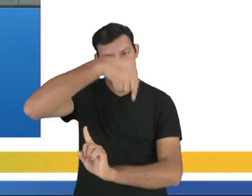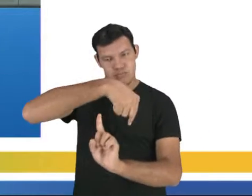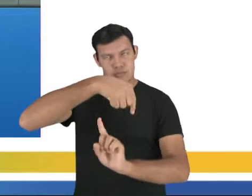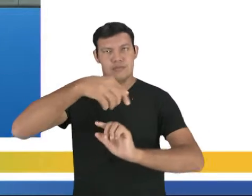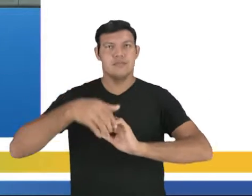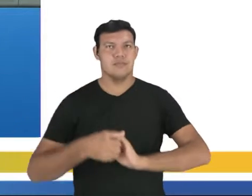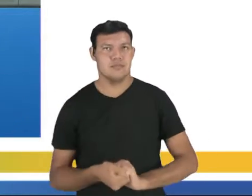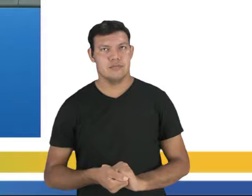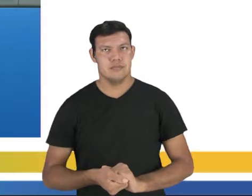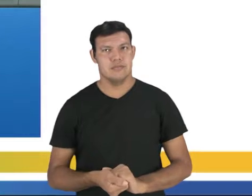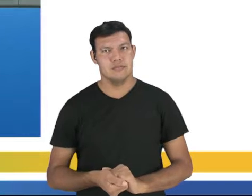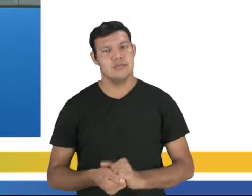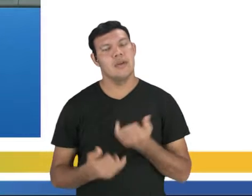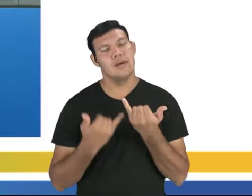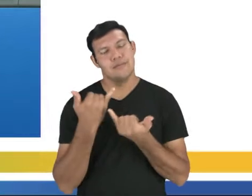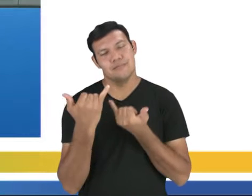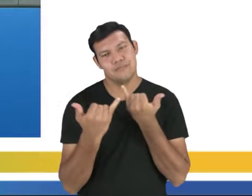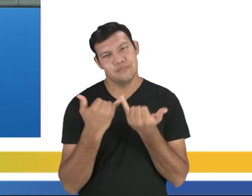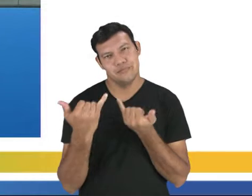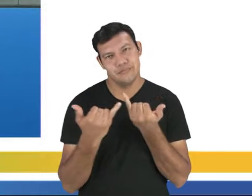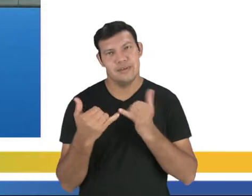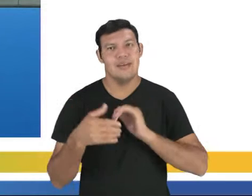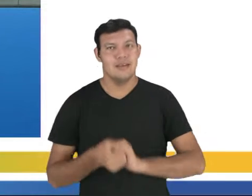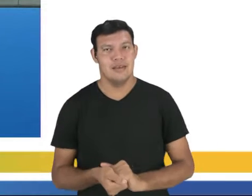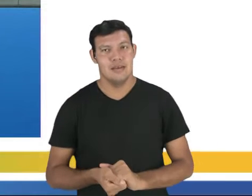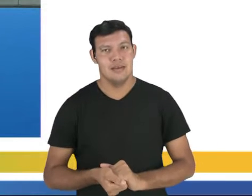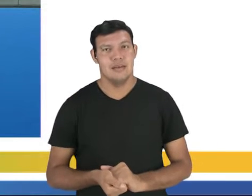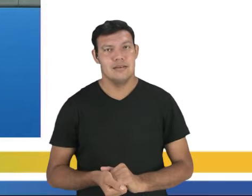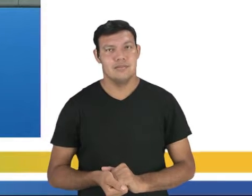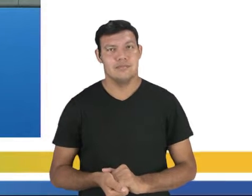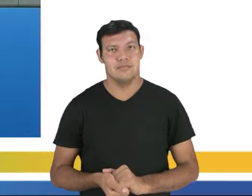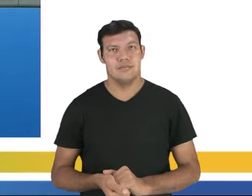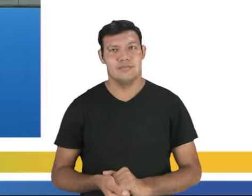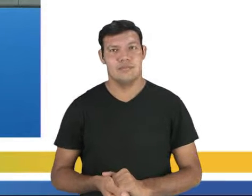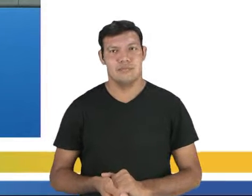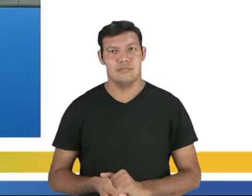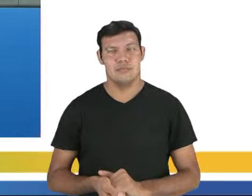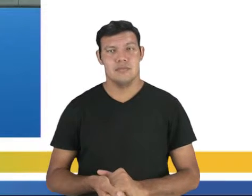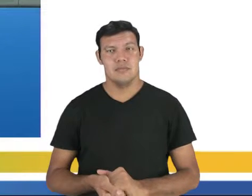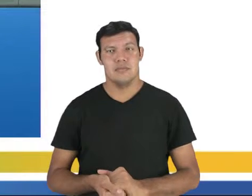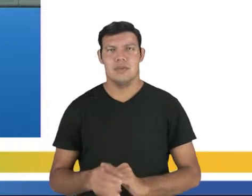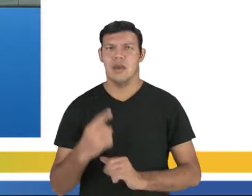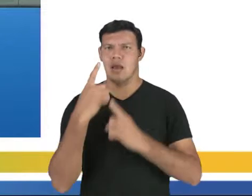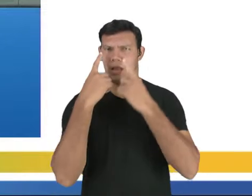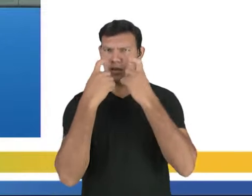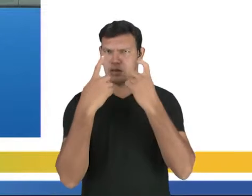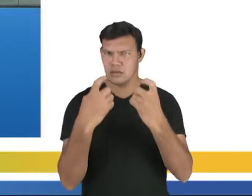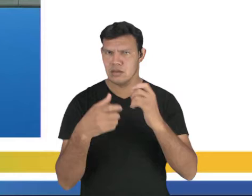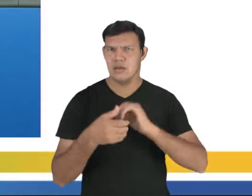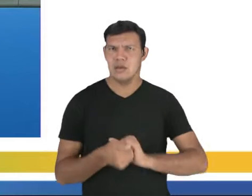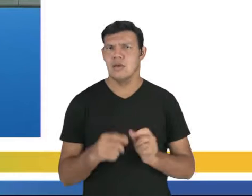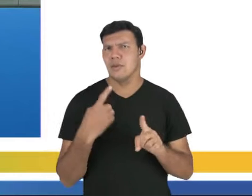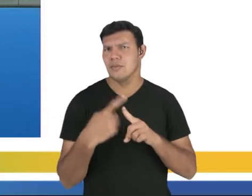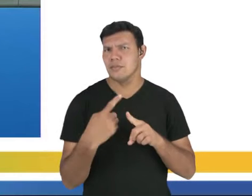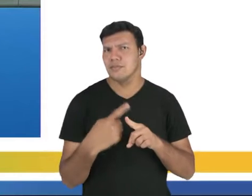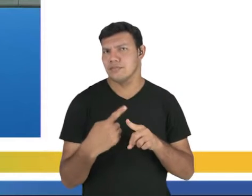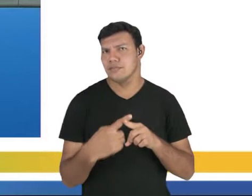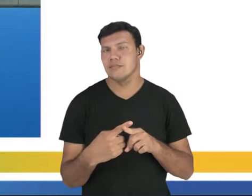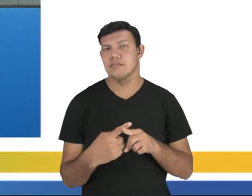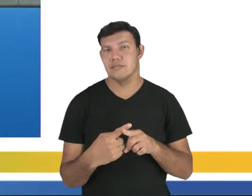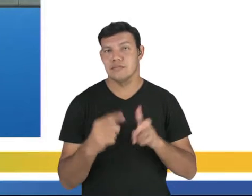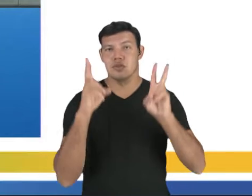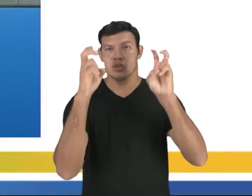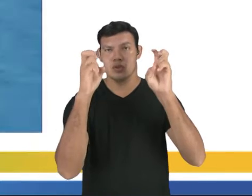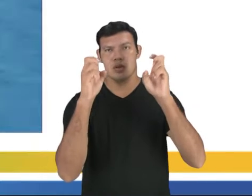né? Brincadeira, tá, pessoal? Mas isso é uma coisa interessante, né, pessoal? Porque como o nosso tema